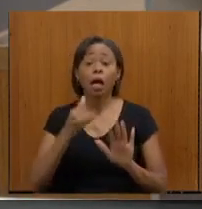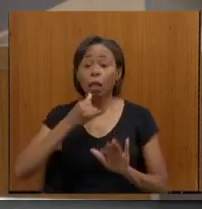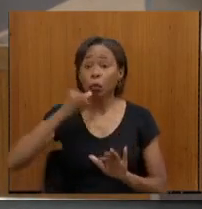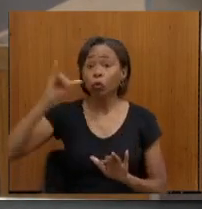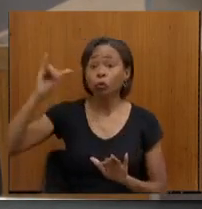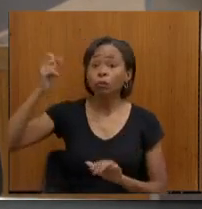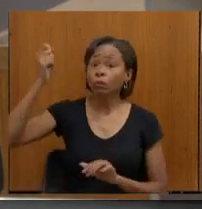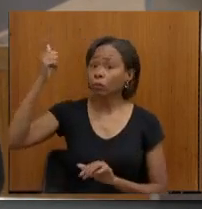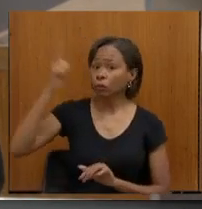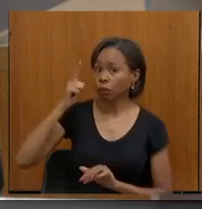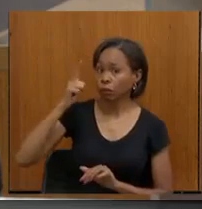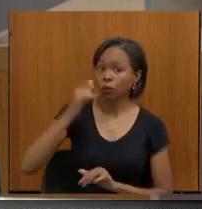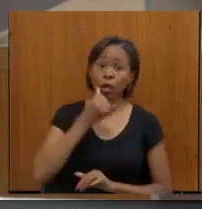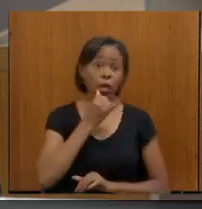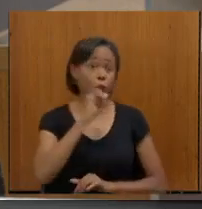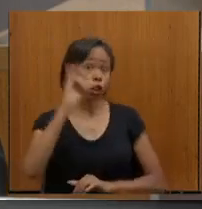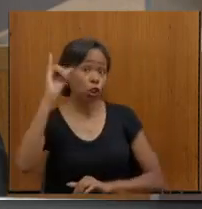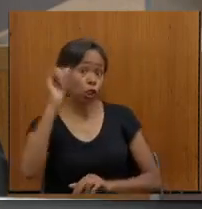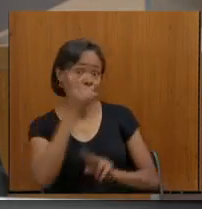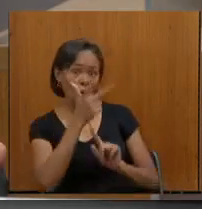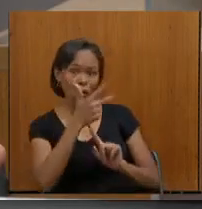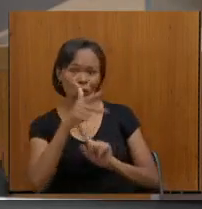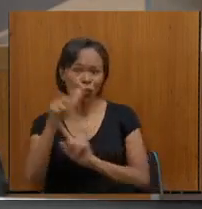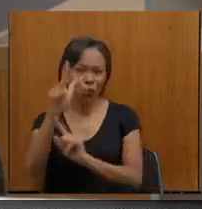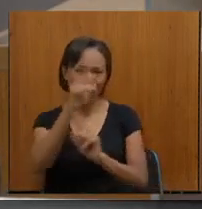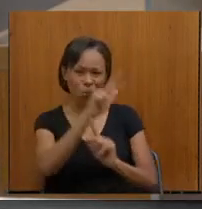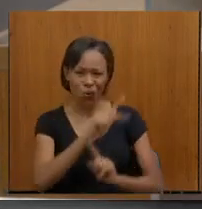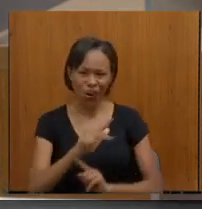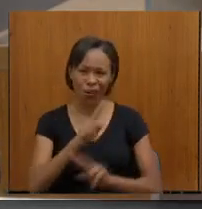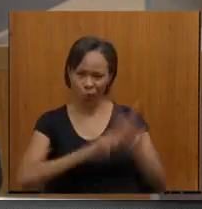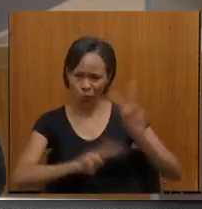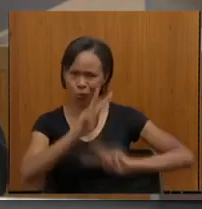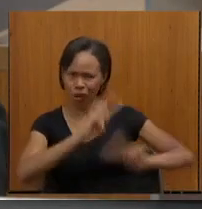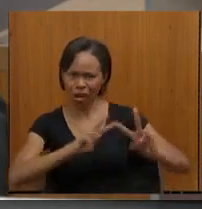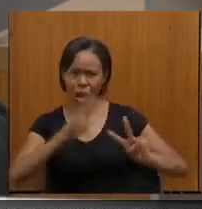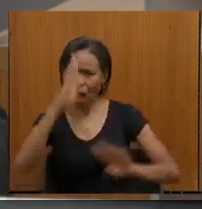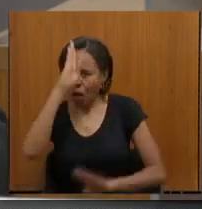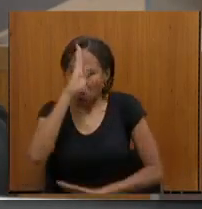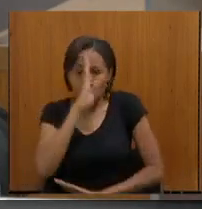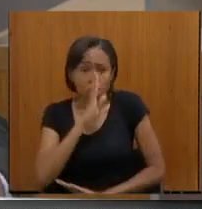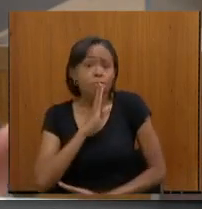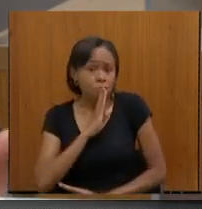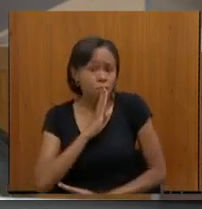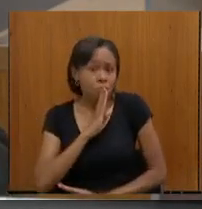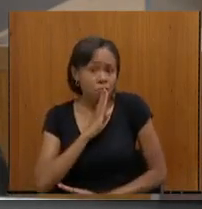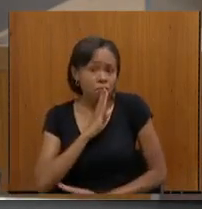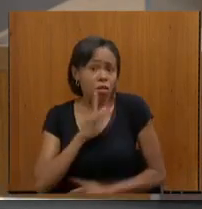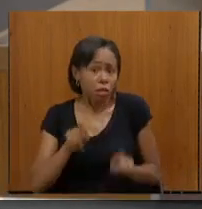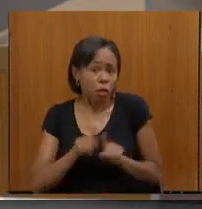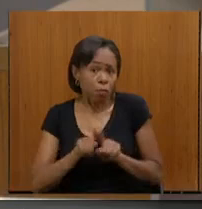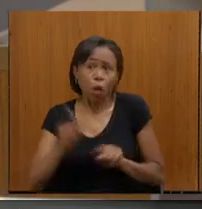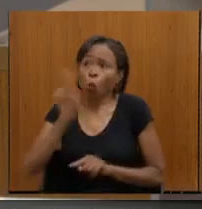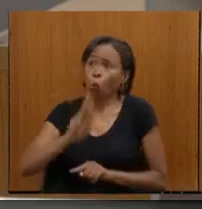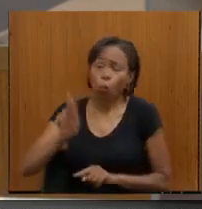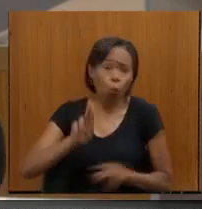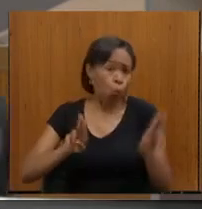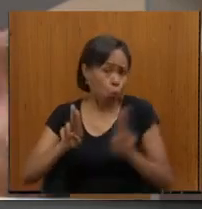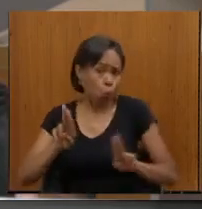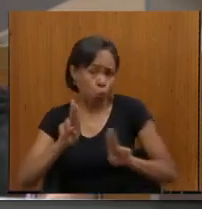Quanto é órica são gratuitas e renováveis é gratuitos na operação mais